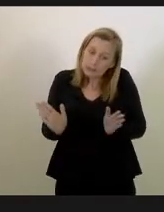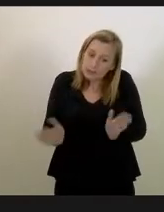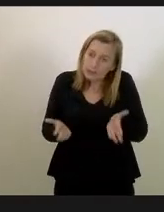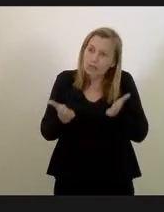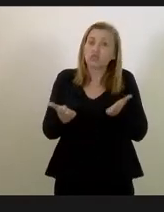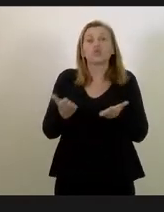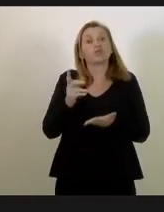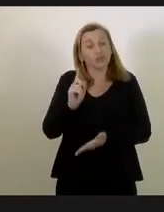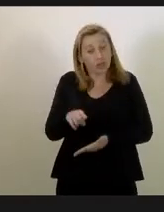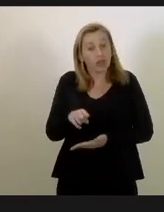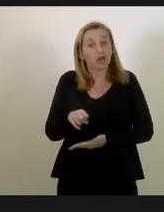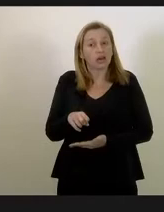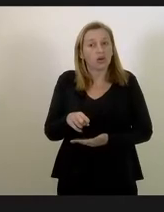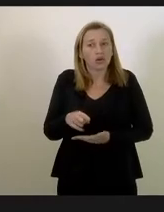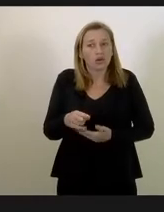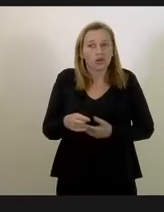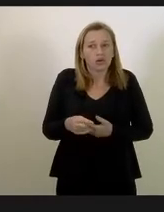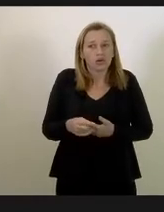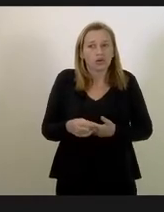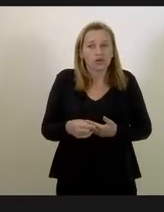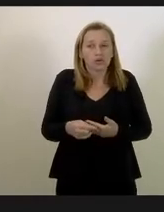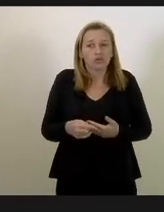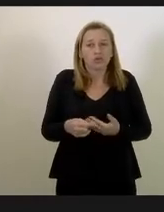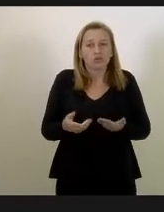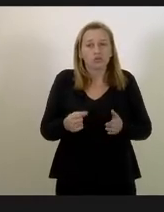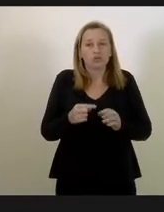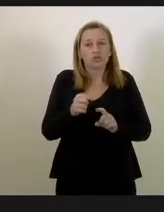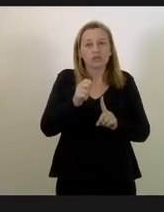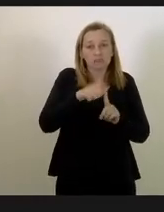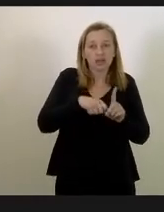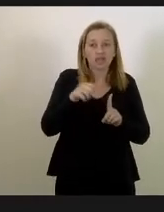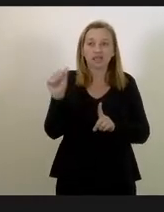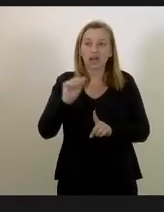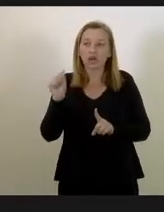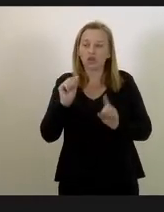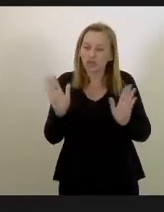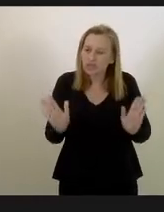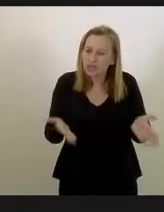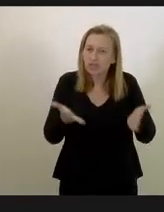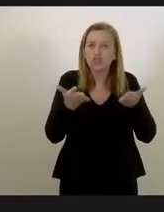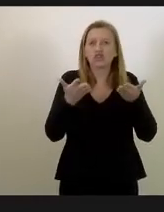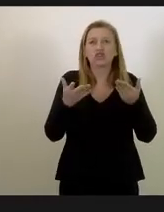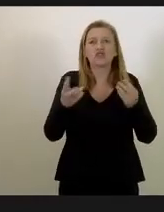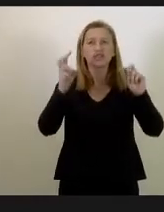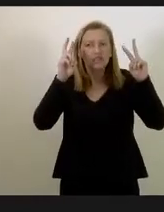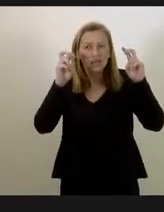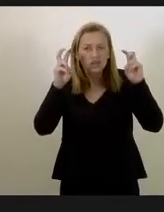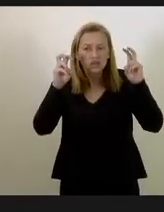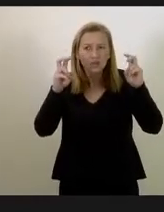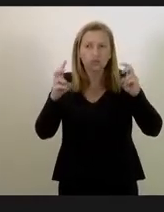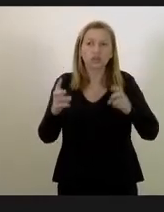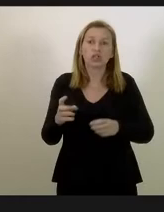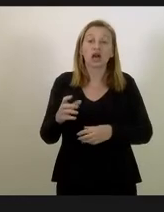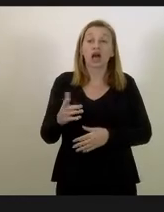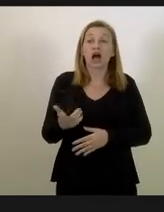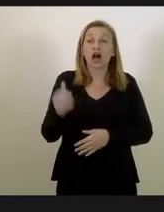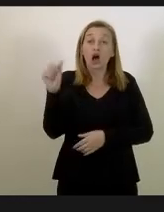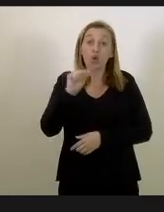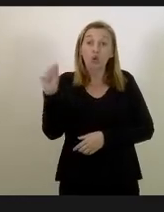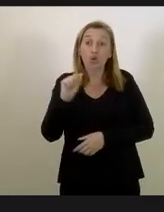né trazer para o mês de agosto essa essa questão do agosto dourado